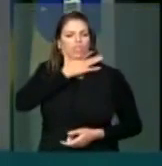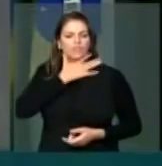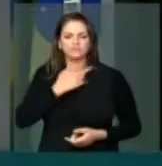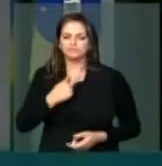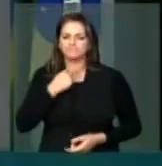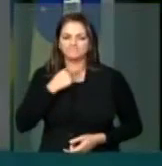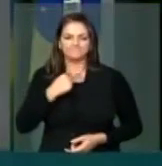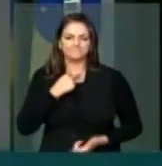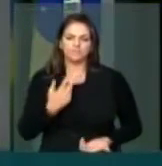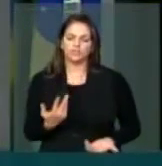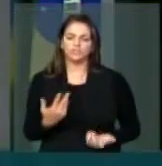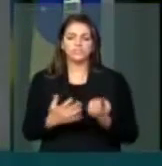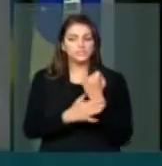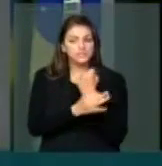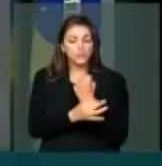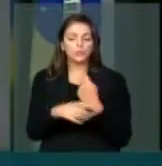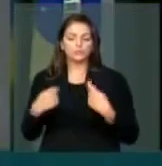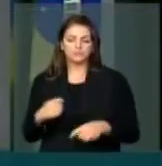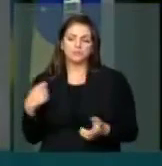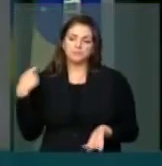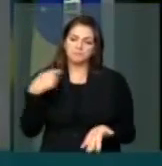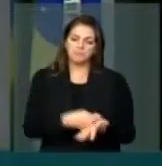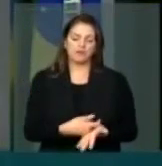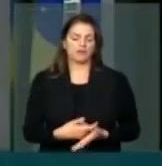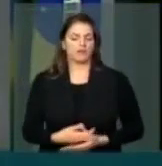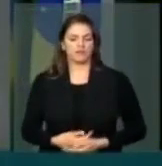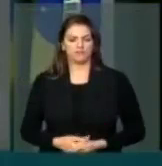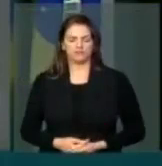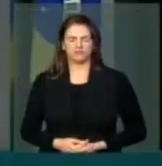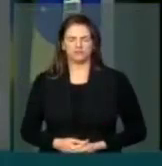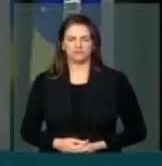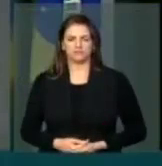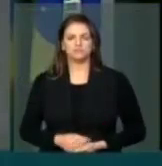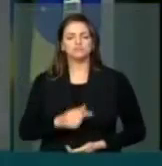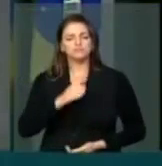banco. Então, são custeios. Aqueles que tiverem financiamento junto aos